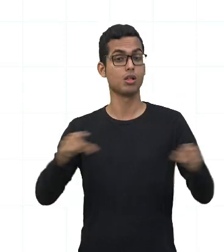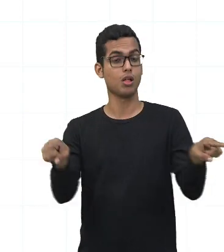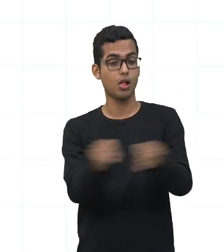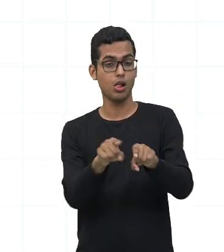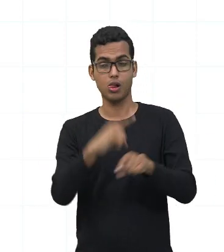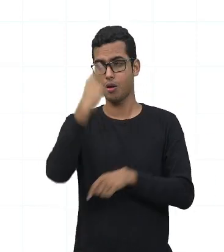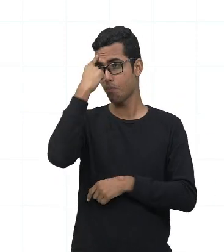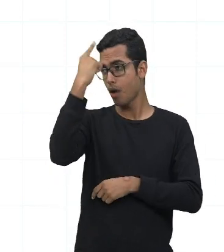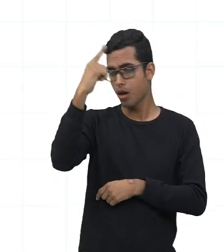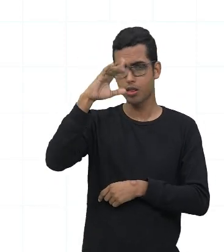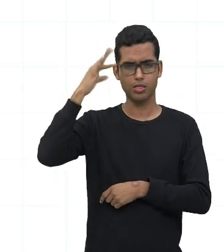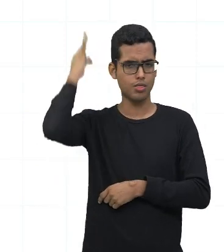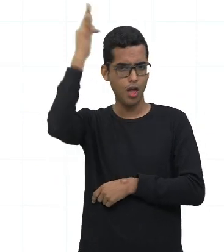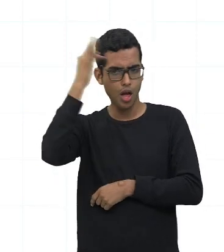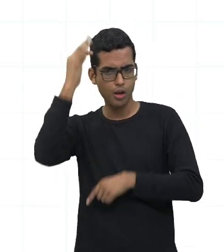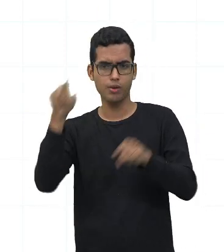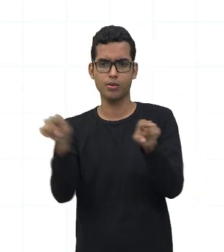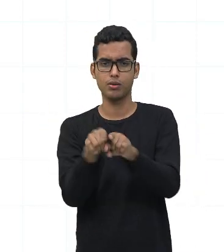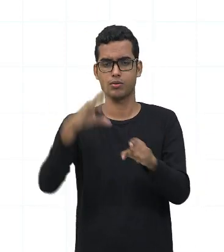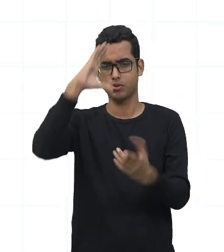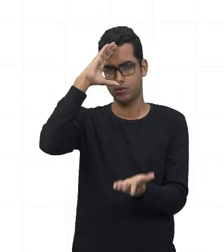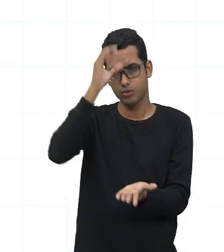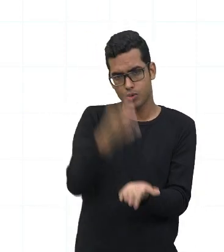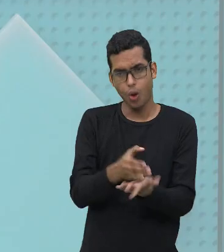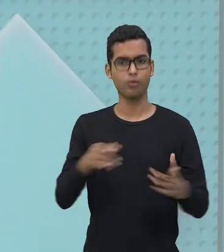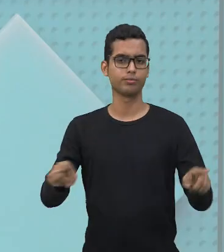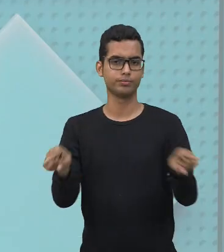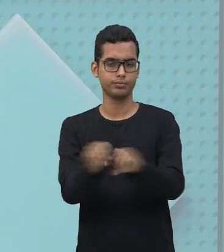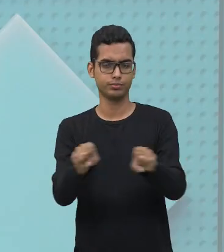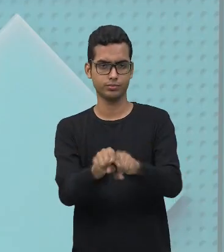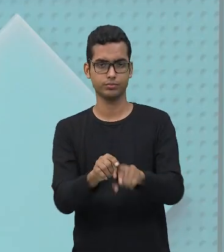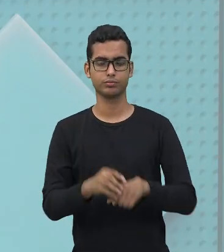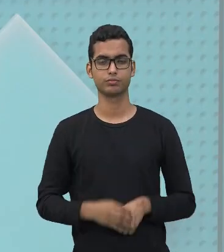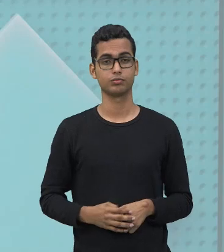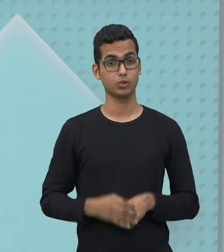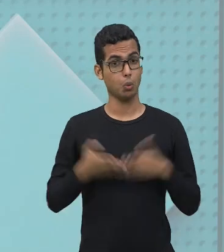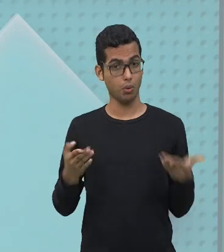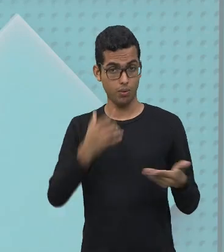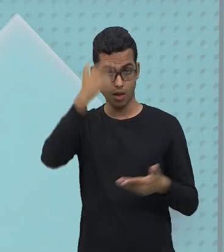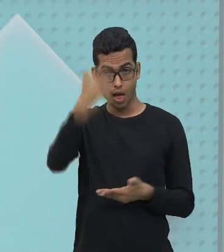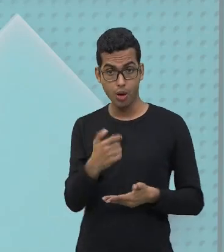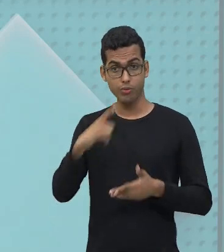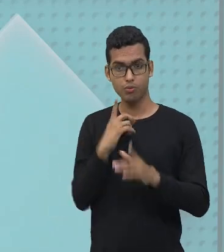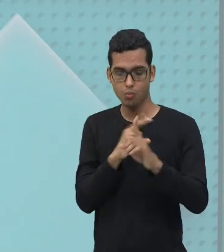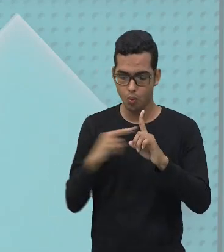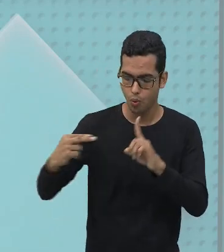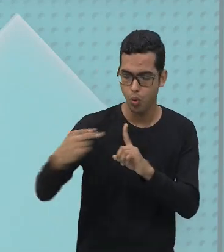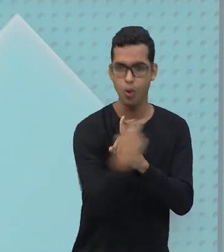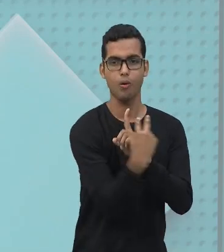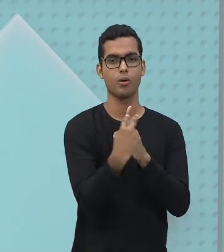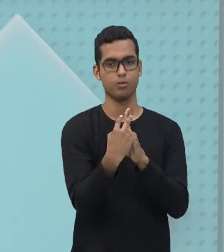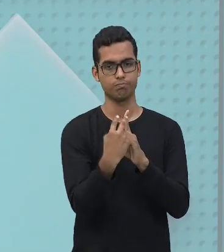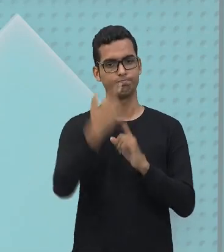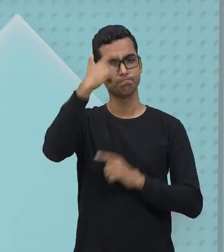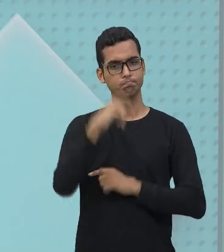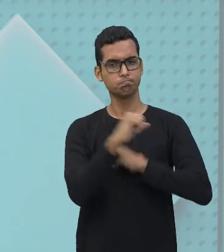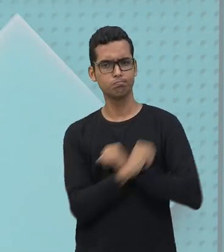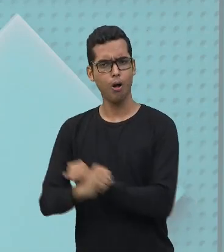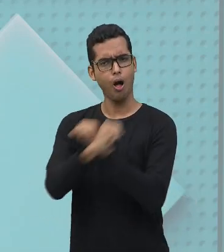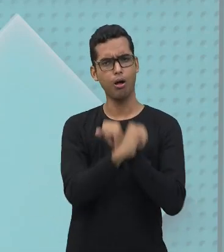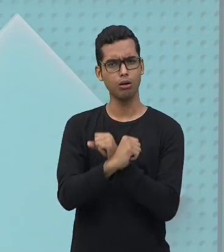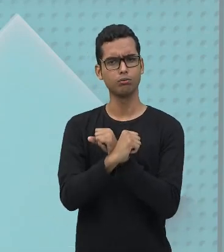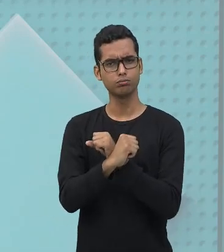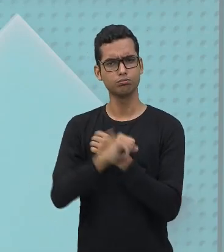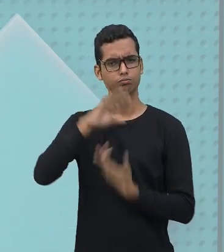Ideia, teoria e tese. Quando eu tenho um ponto de vista, eu vou defender esse ponto